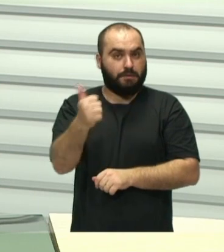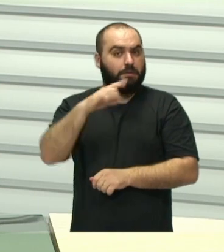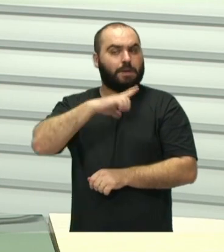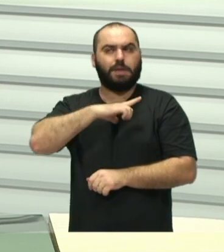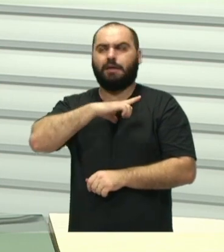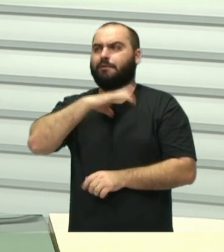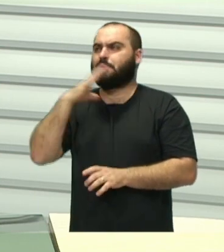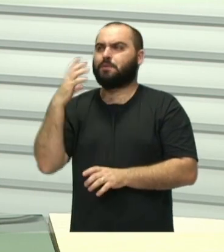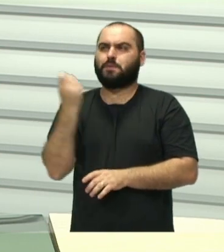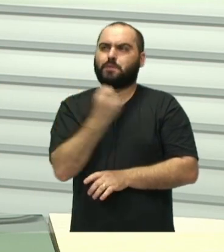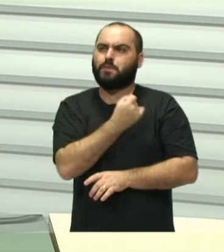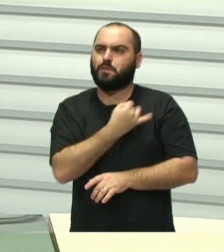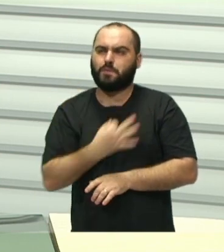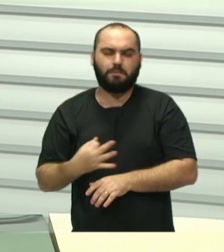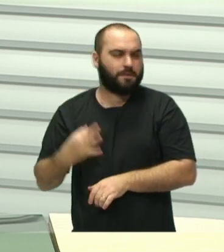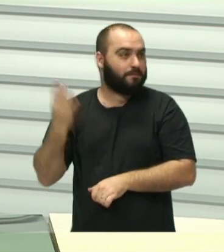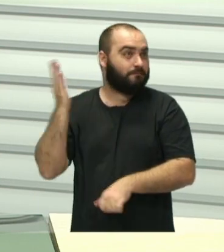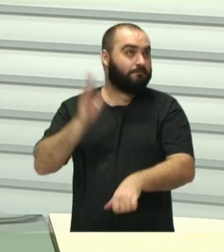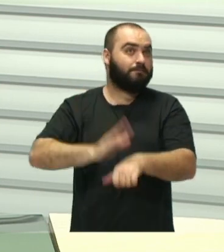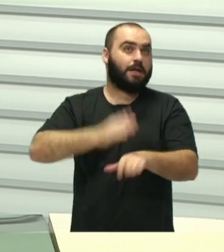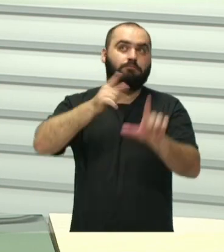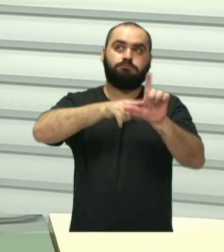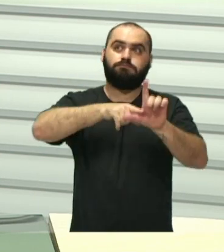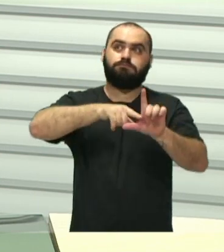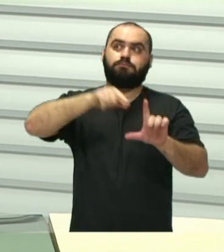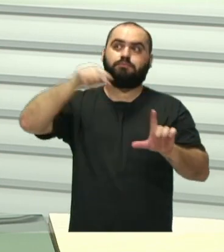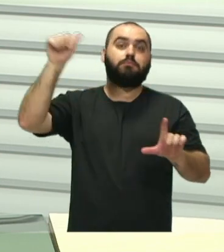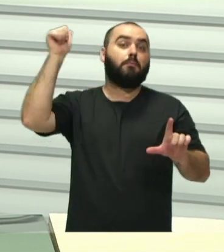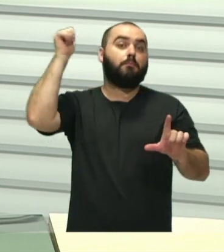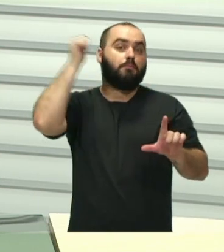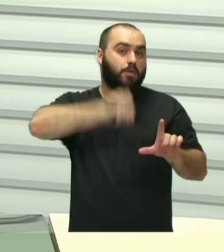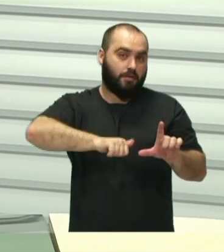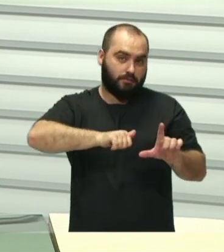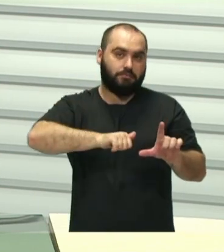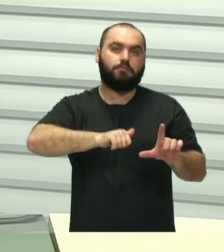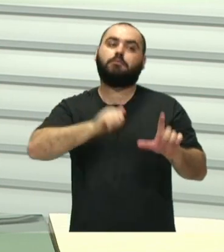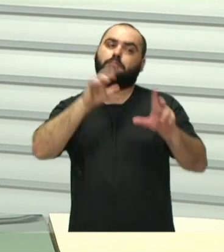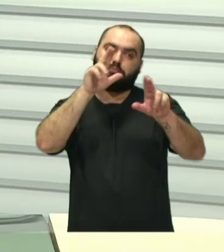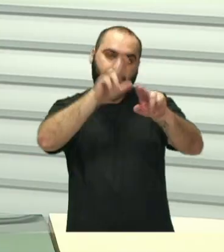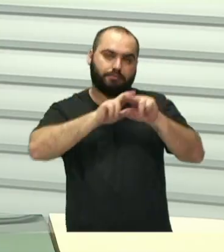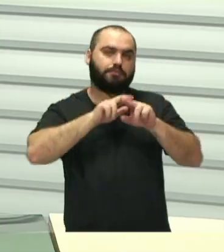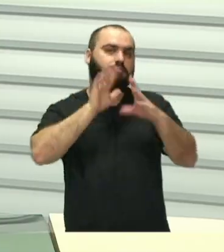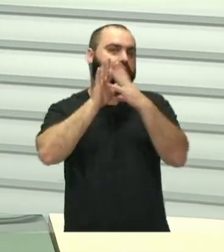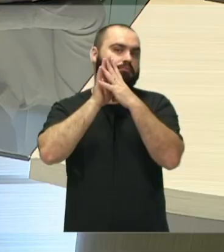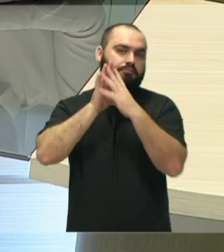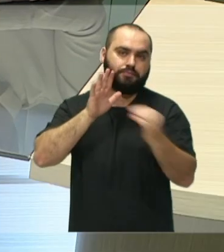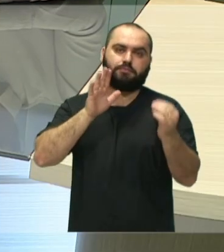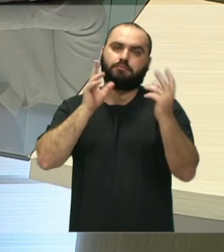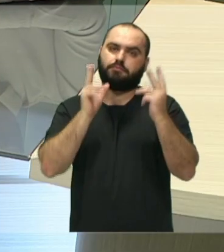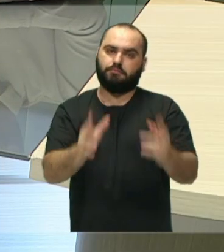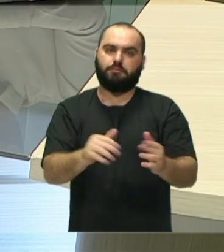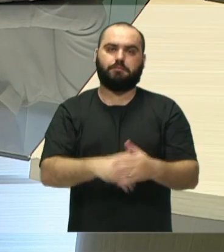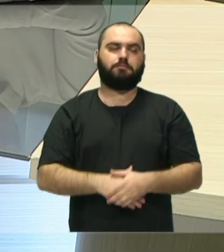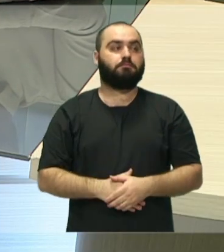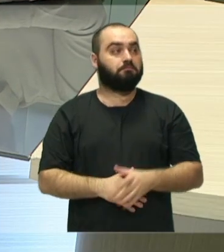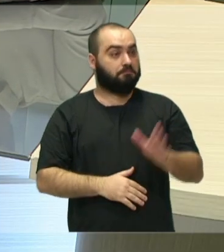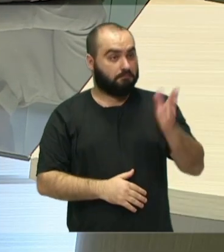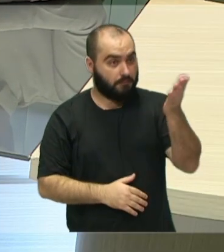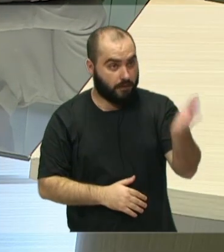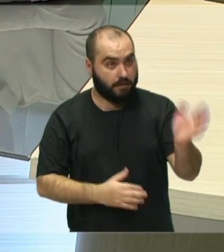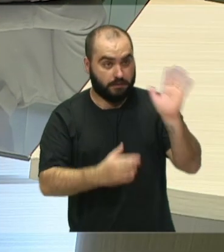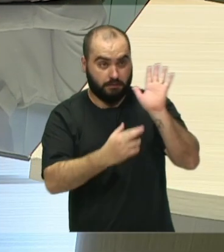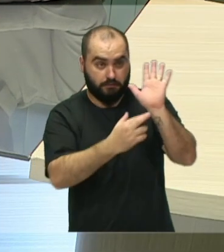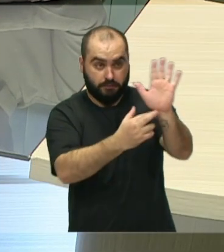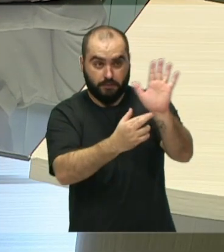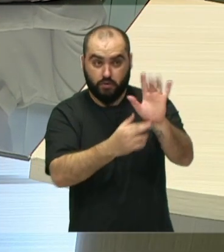tivemos a maior bancada feminina e que isso sirva também de exemplo e estímulo para todas as mulheres aqui da nossa cidade essa representação não é presente